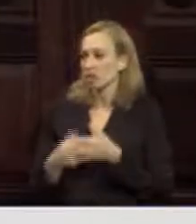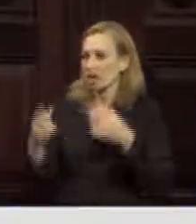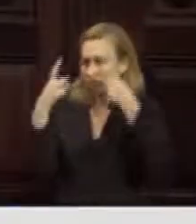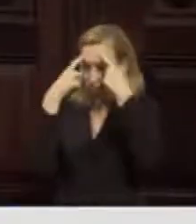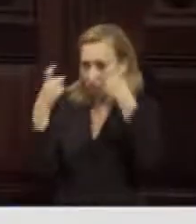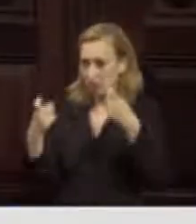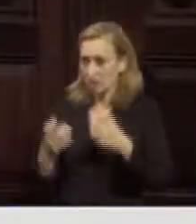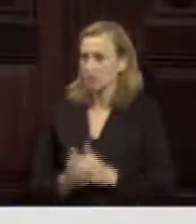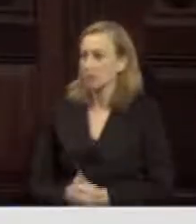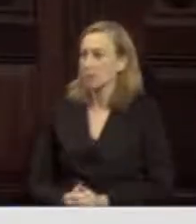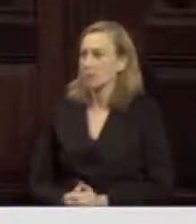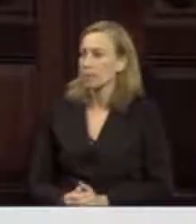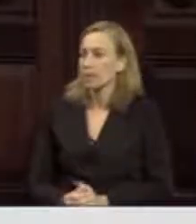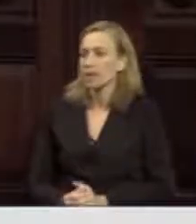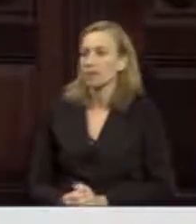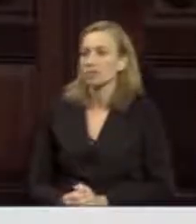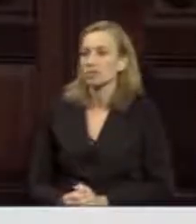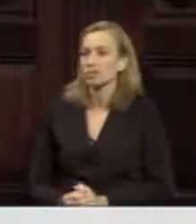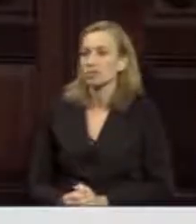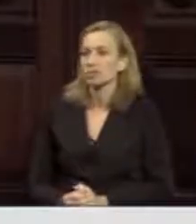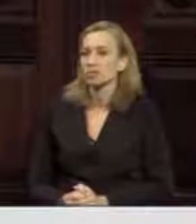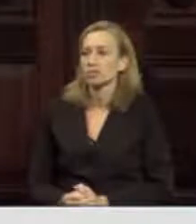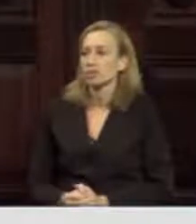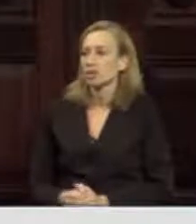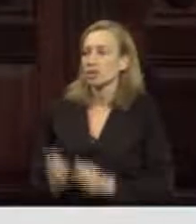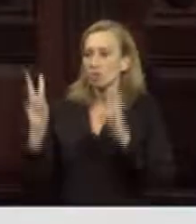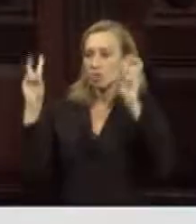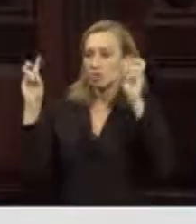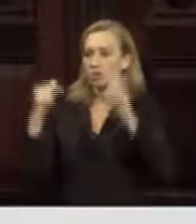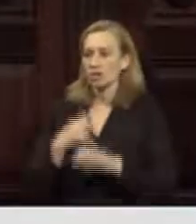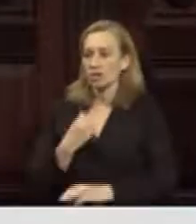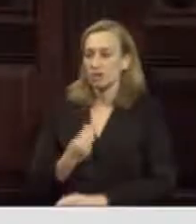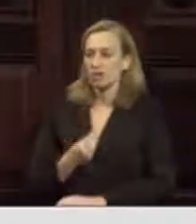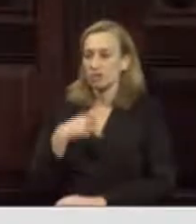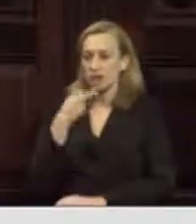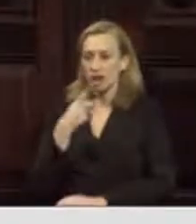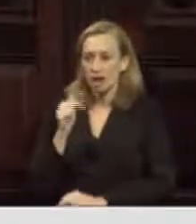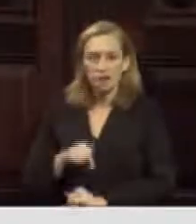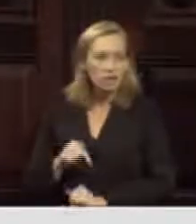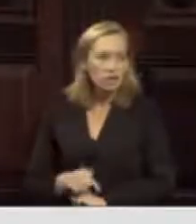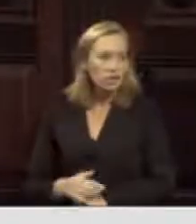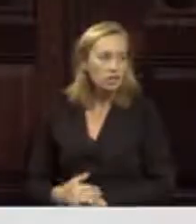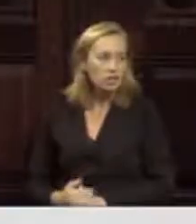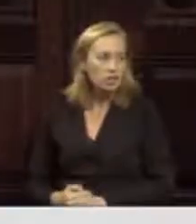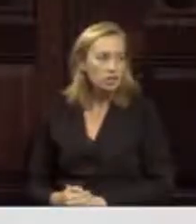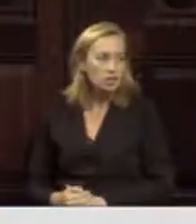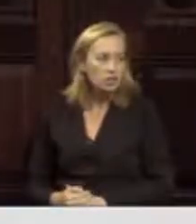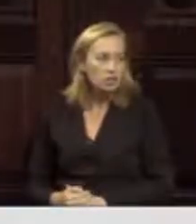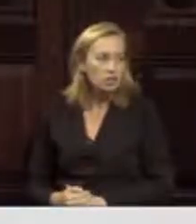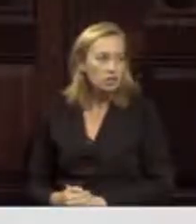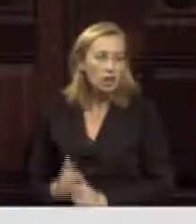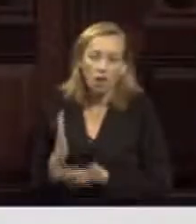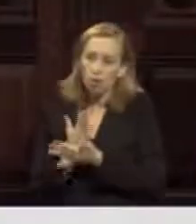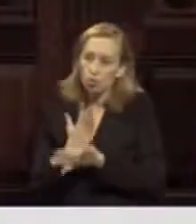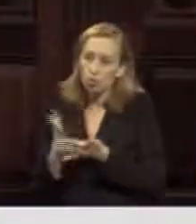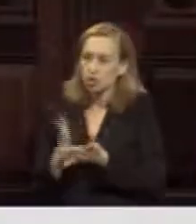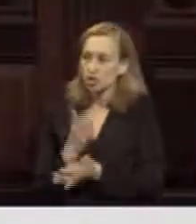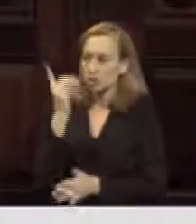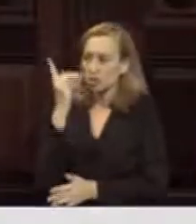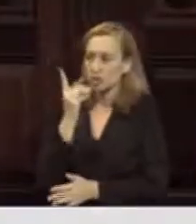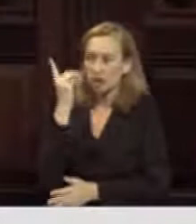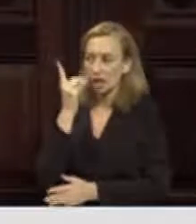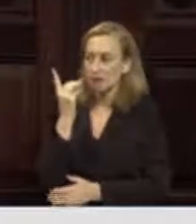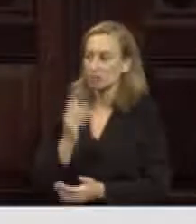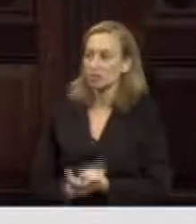nada. Um assunto que eu quero tratar aqui, hoje, entre alguns que eu quero tratar, são